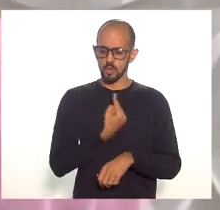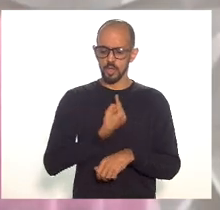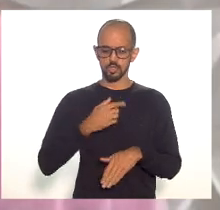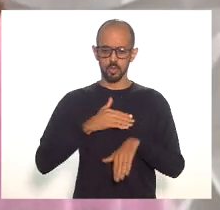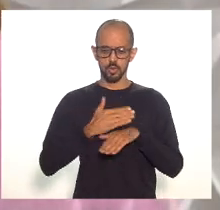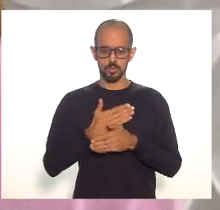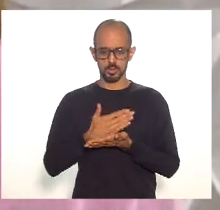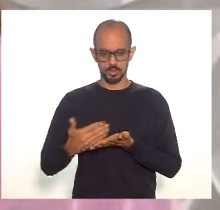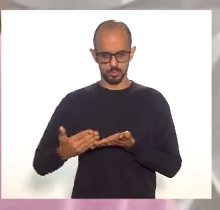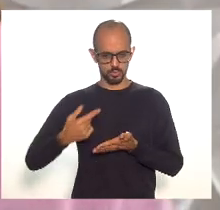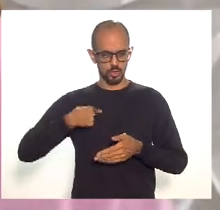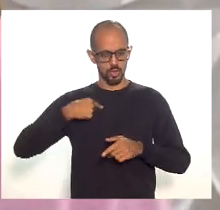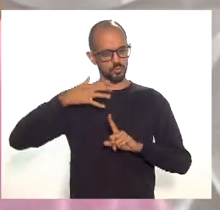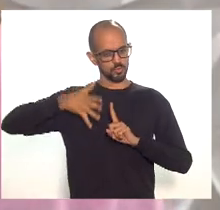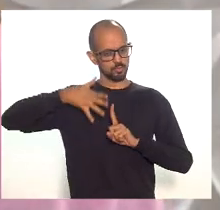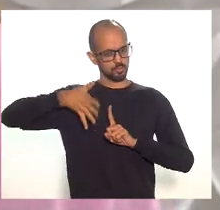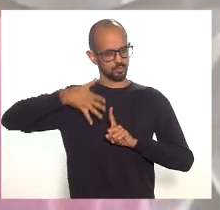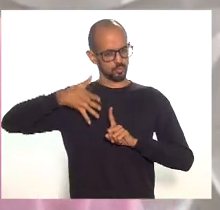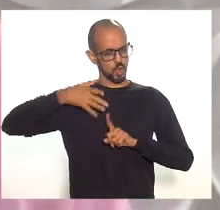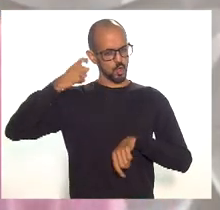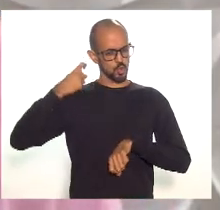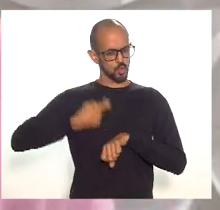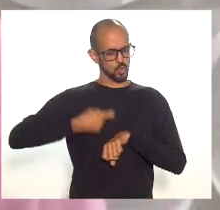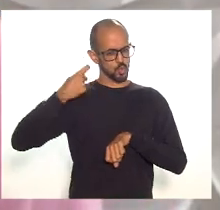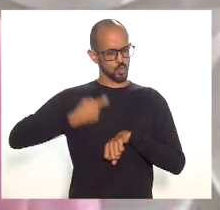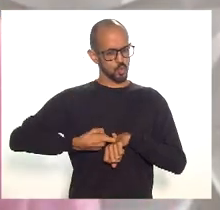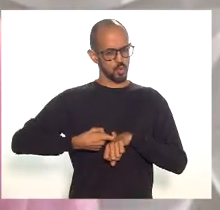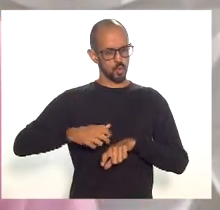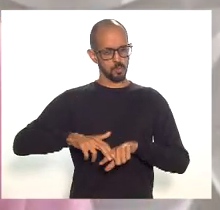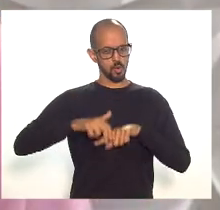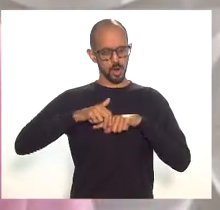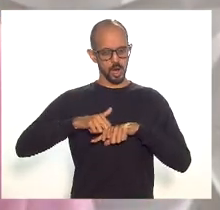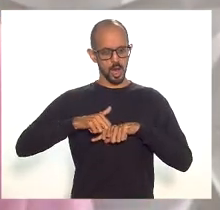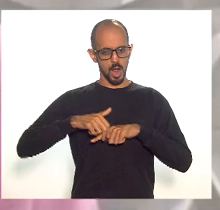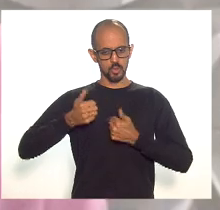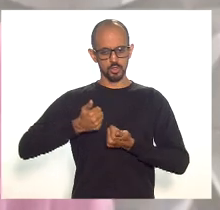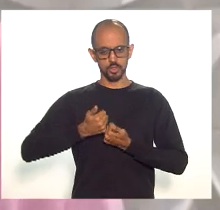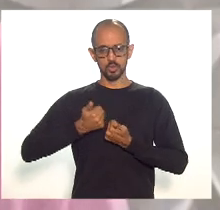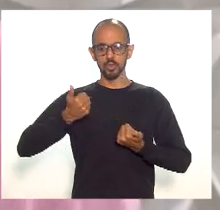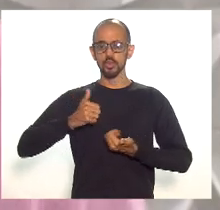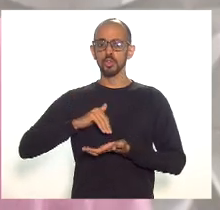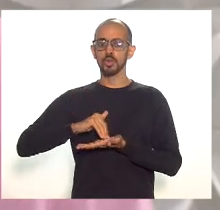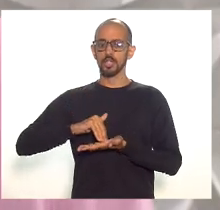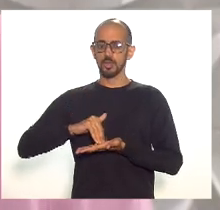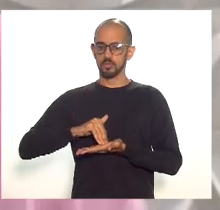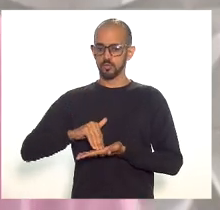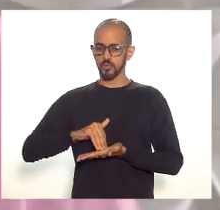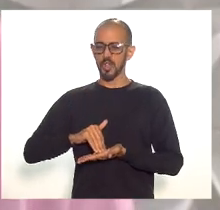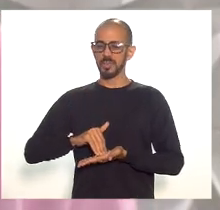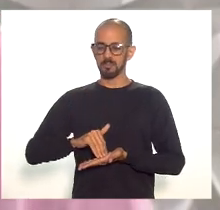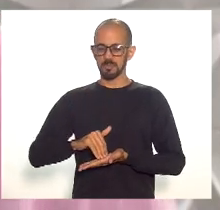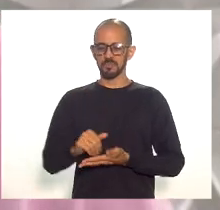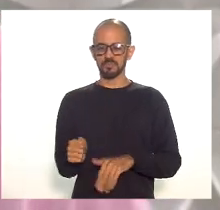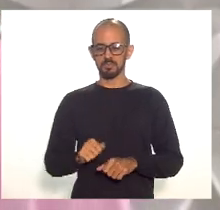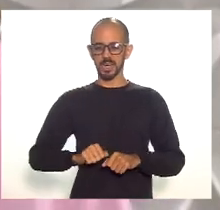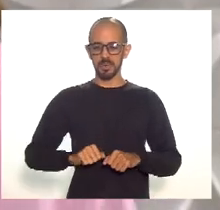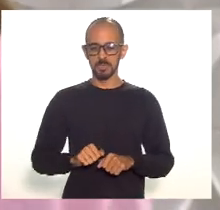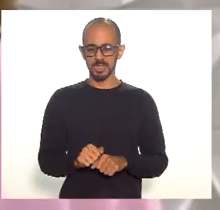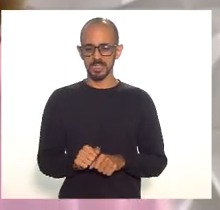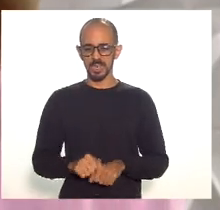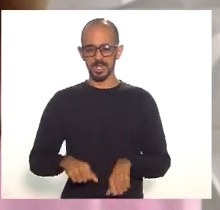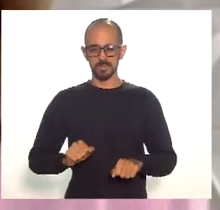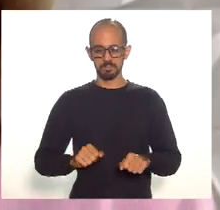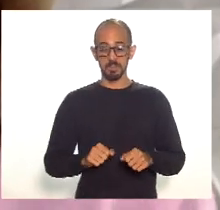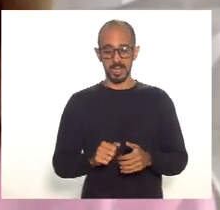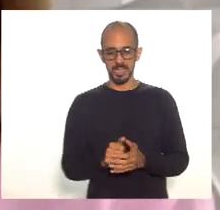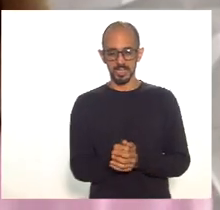pronunciamento muito duro em face da manifestação do superintendente de Velho, que disse que as vagas não